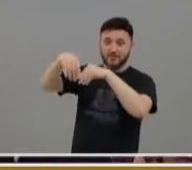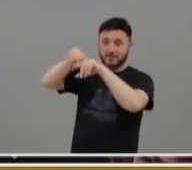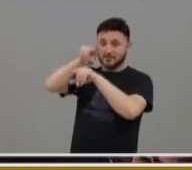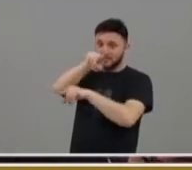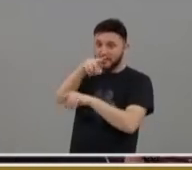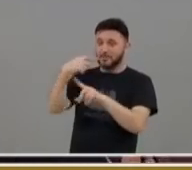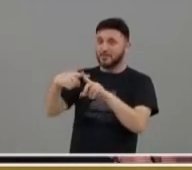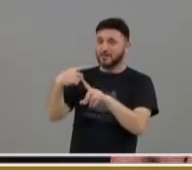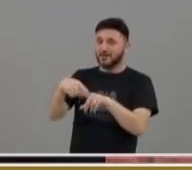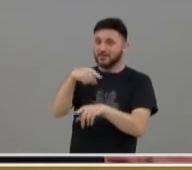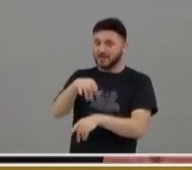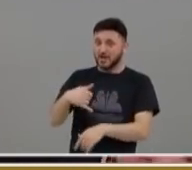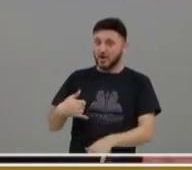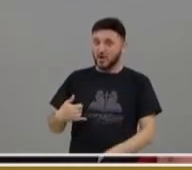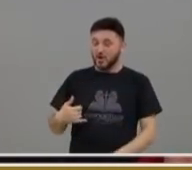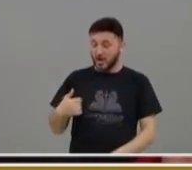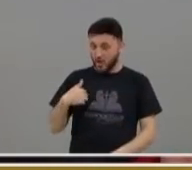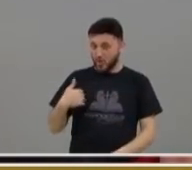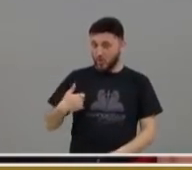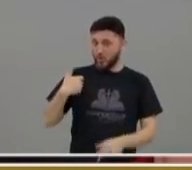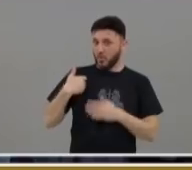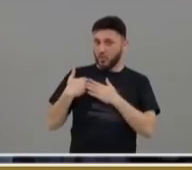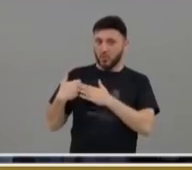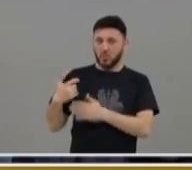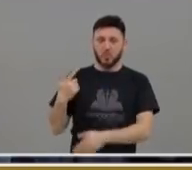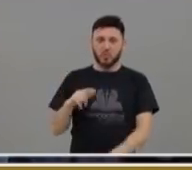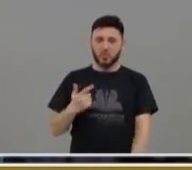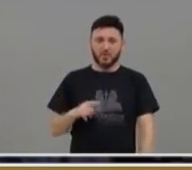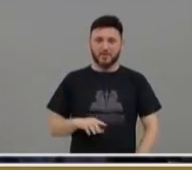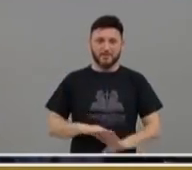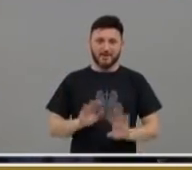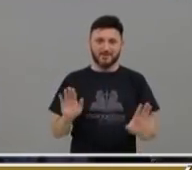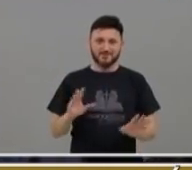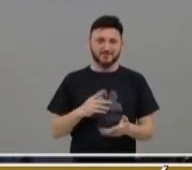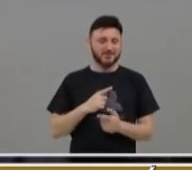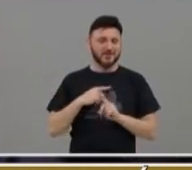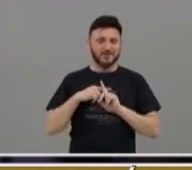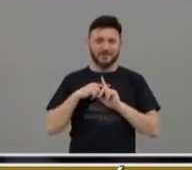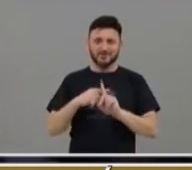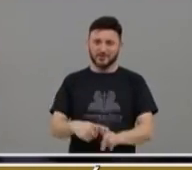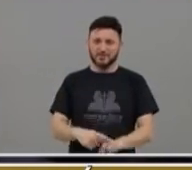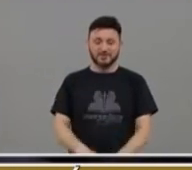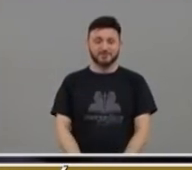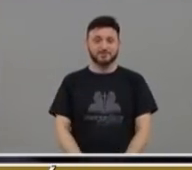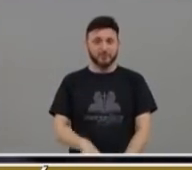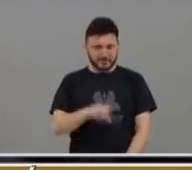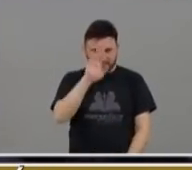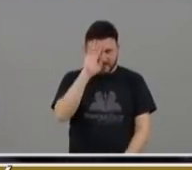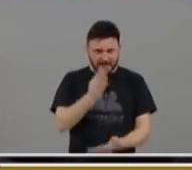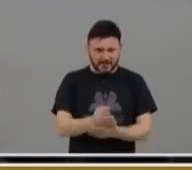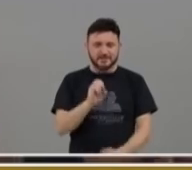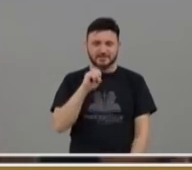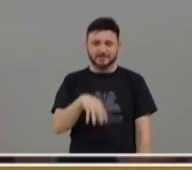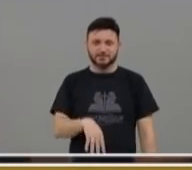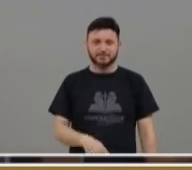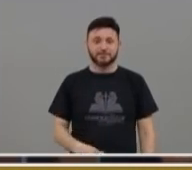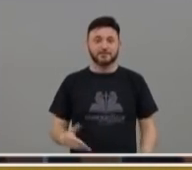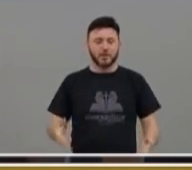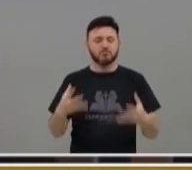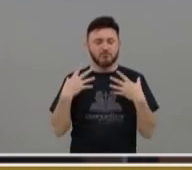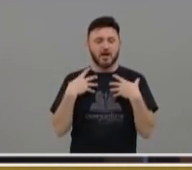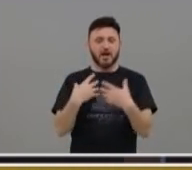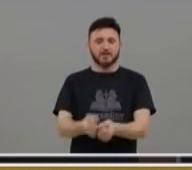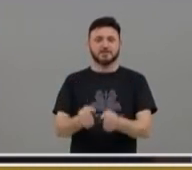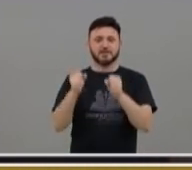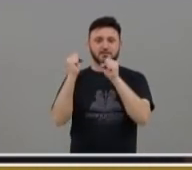de Deus agora te transforma. Você crê nisso? Sim. Você crê? Sim. Então toma posse daquilo